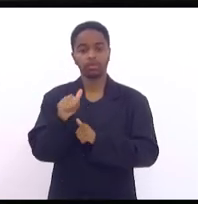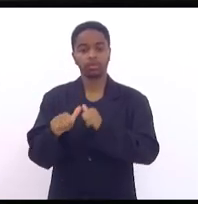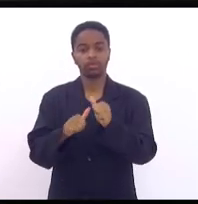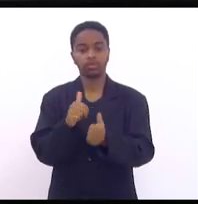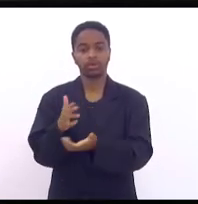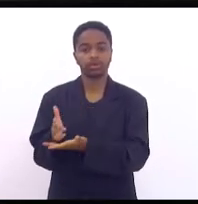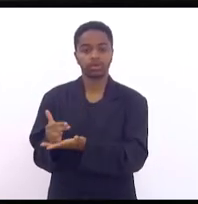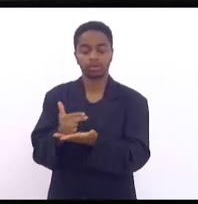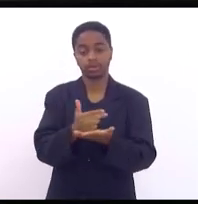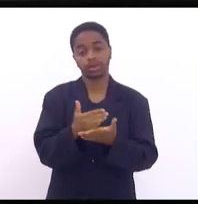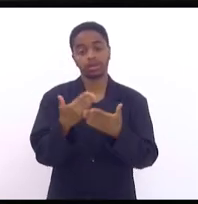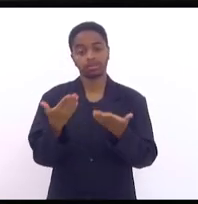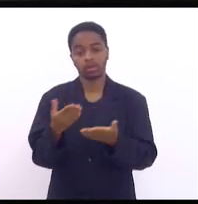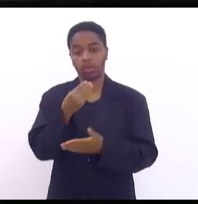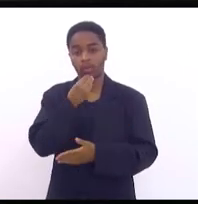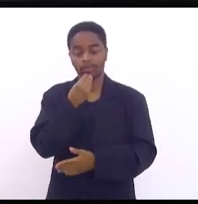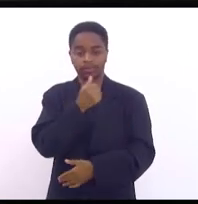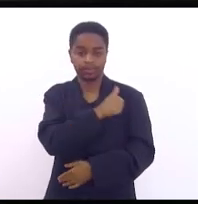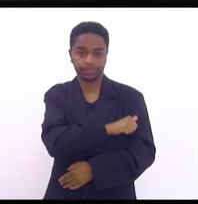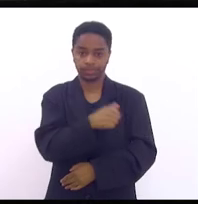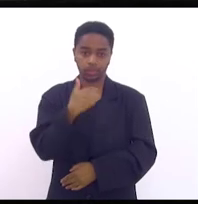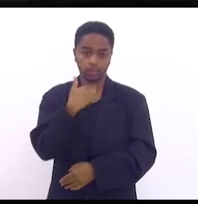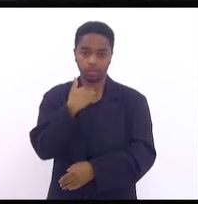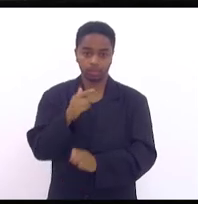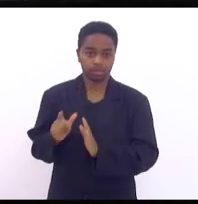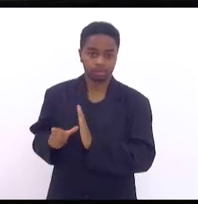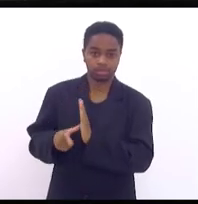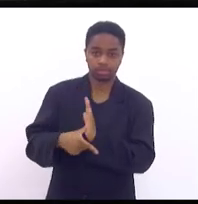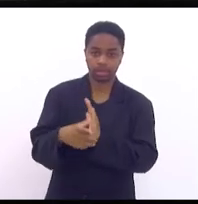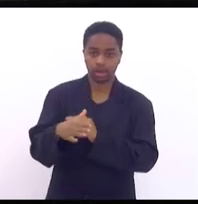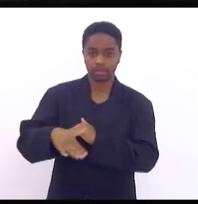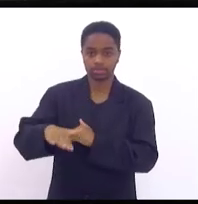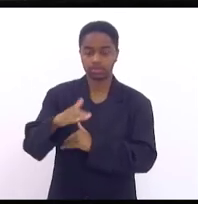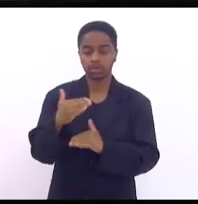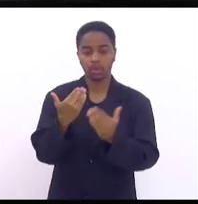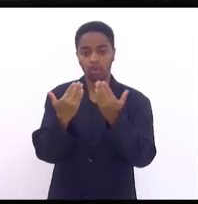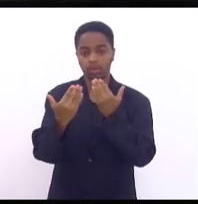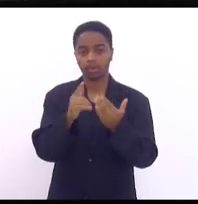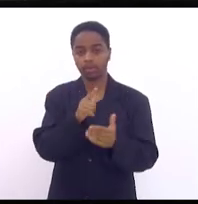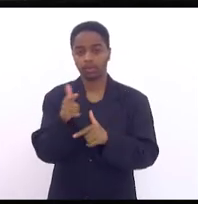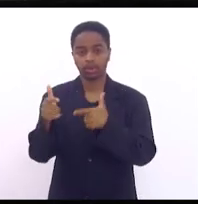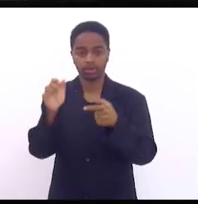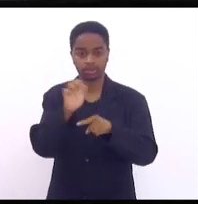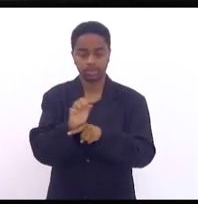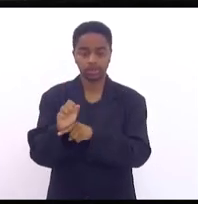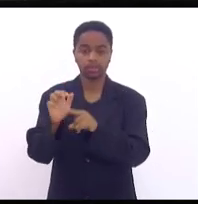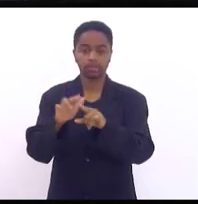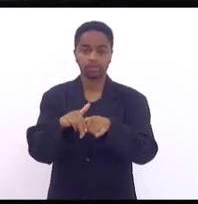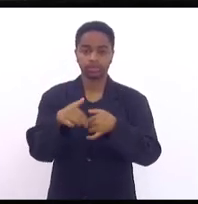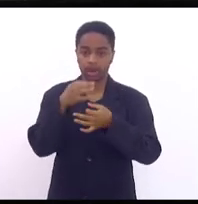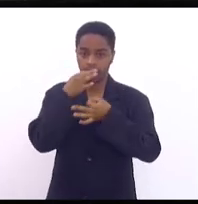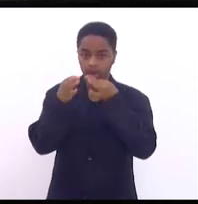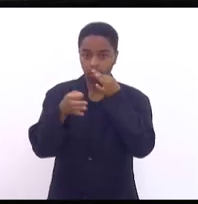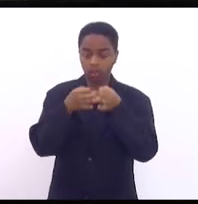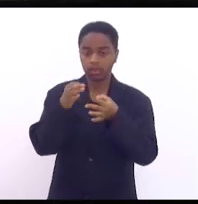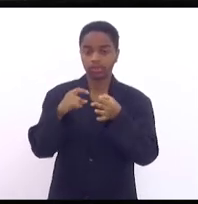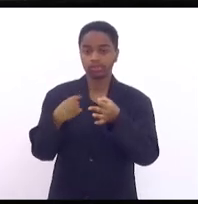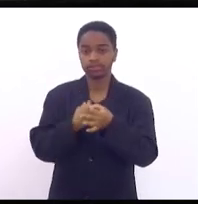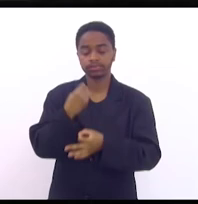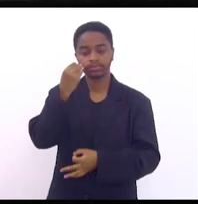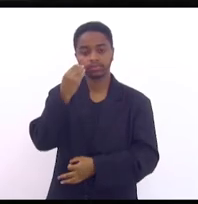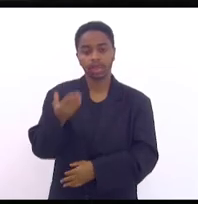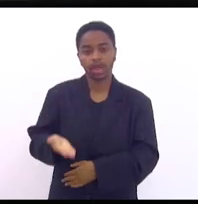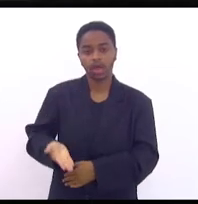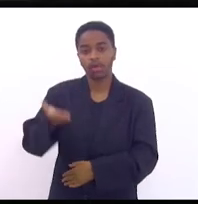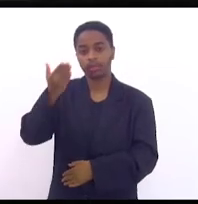certeza, não pode ficar para trás no cenário nacional e, por isso, é um argumento para que nós